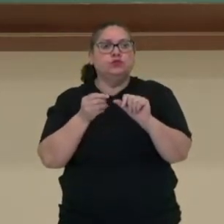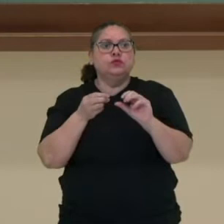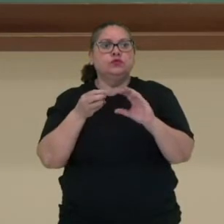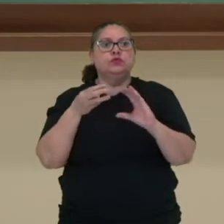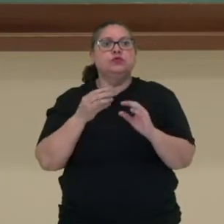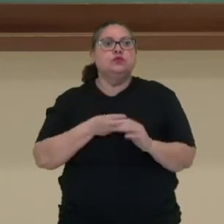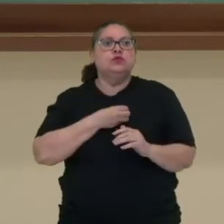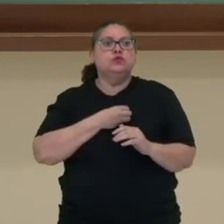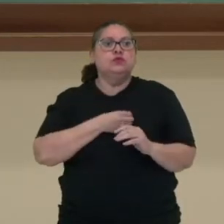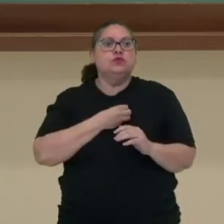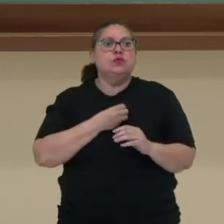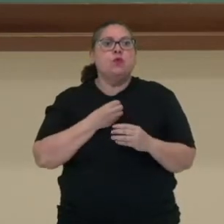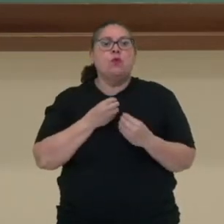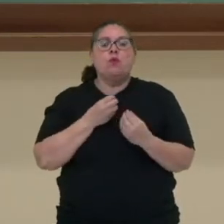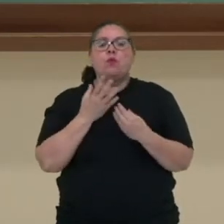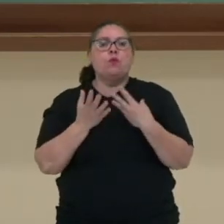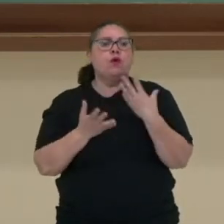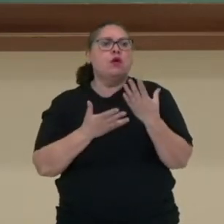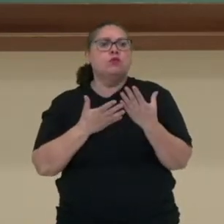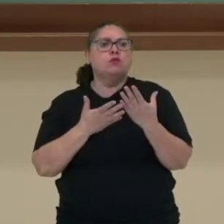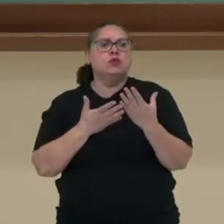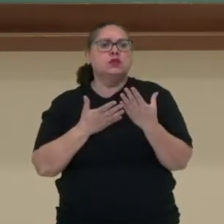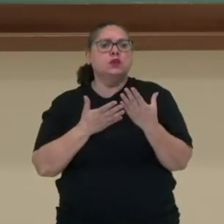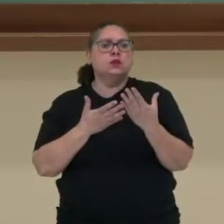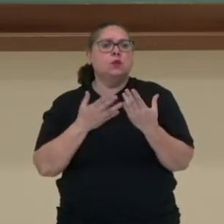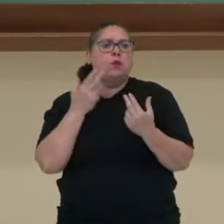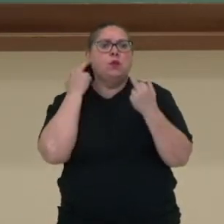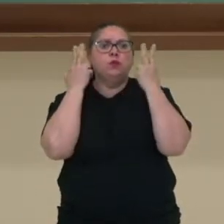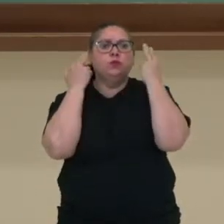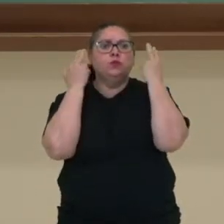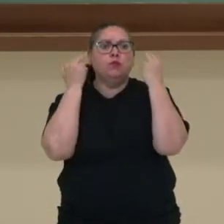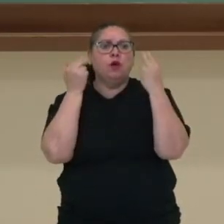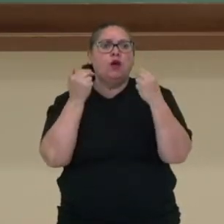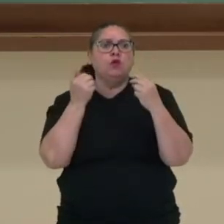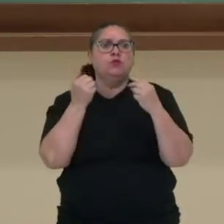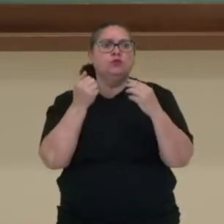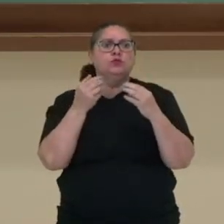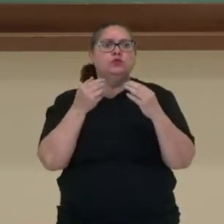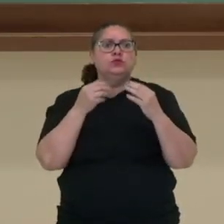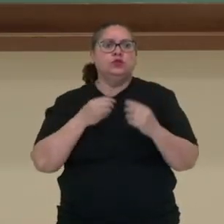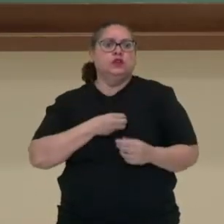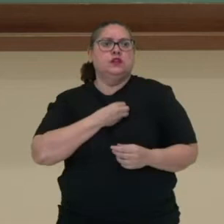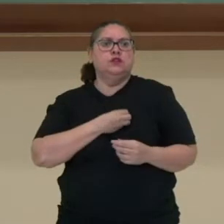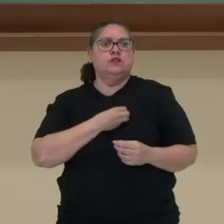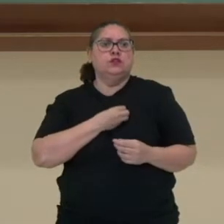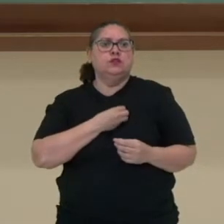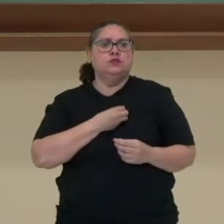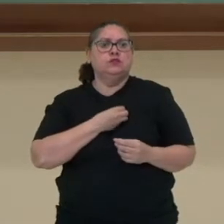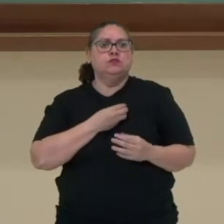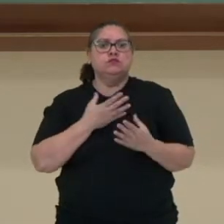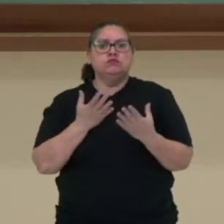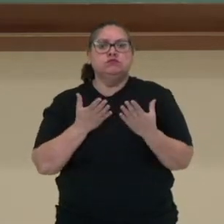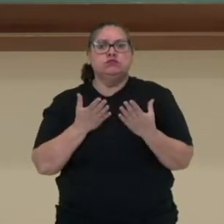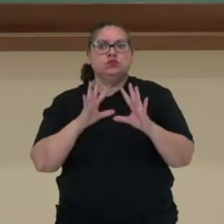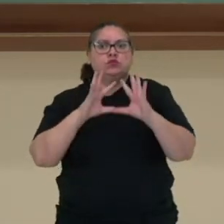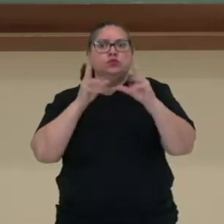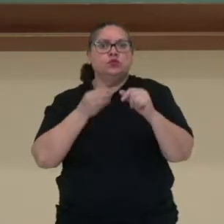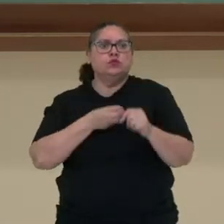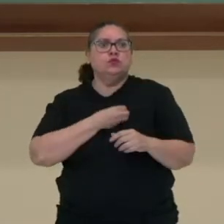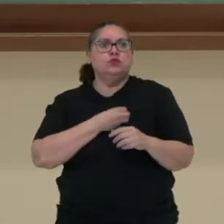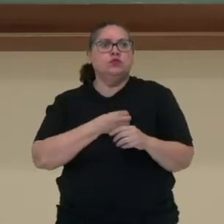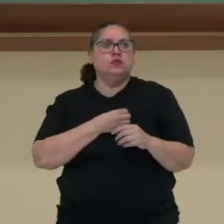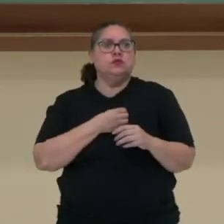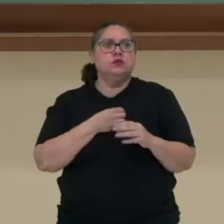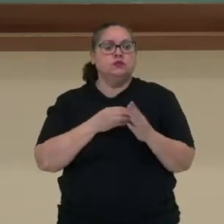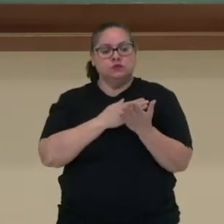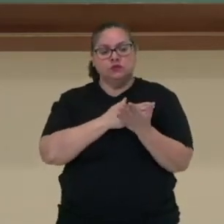quais são as características comuns de todos os seres vivos? Quando nós falamos de características comuns de todos os seres vivos,